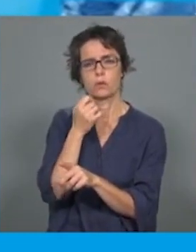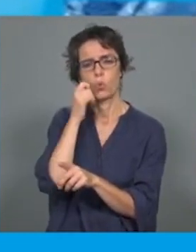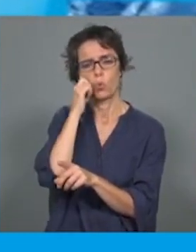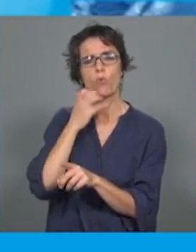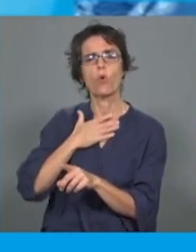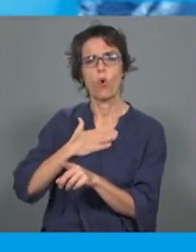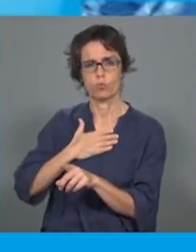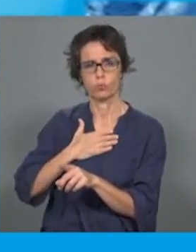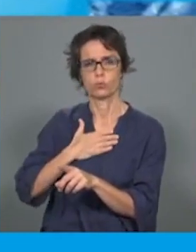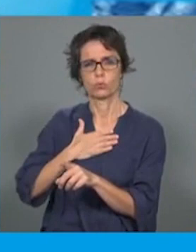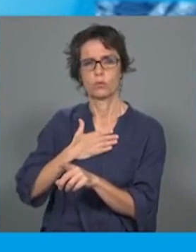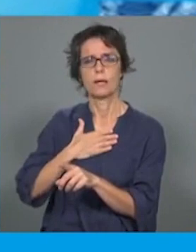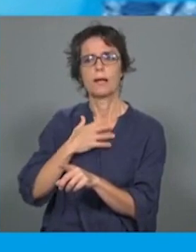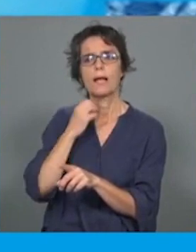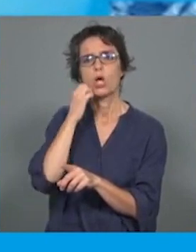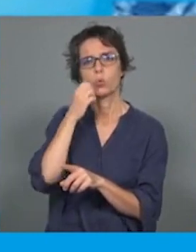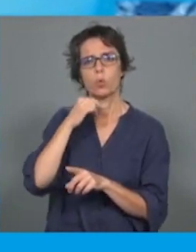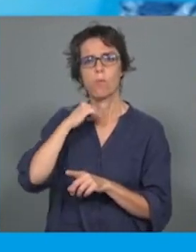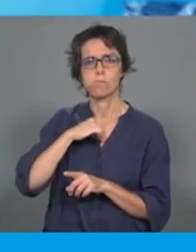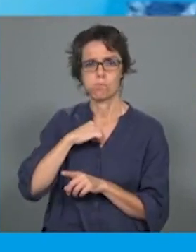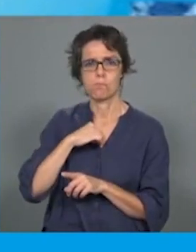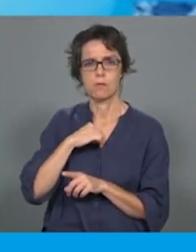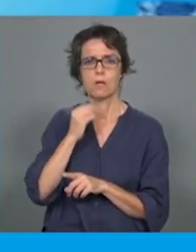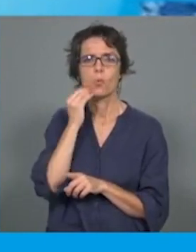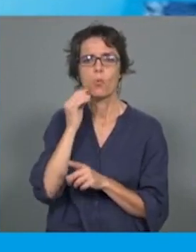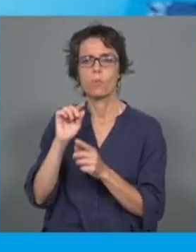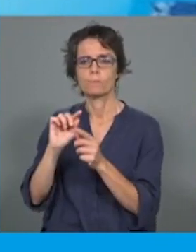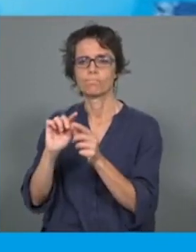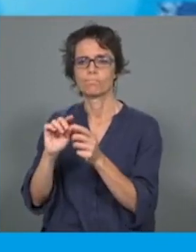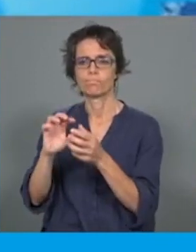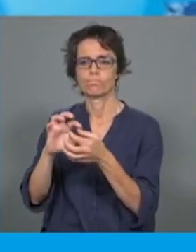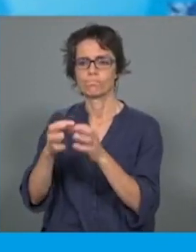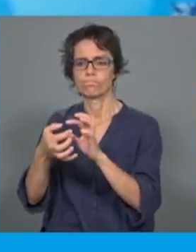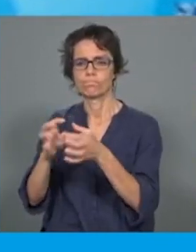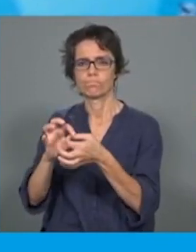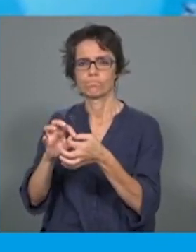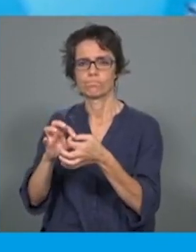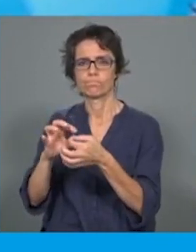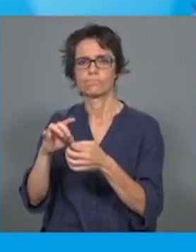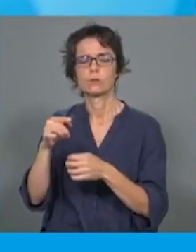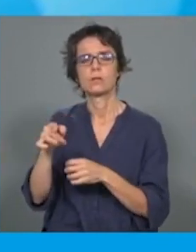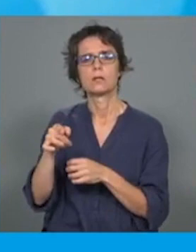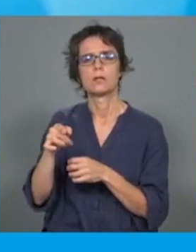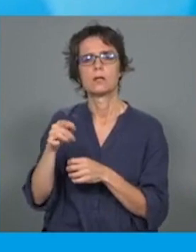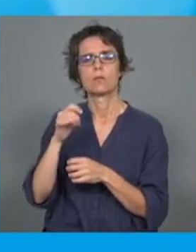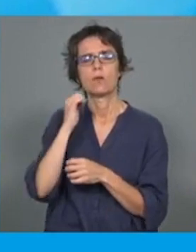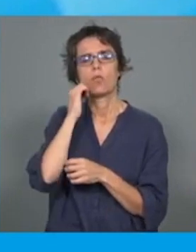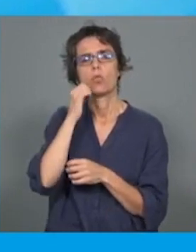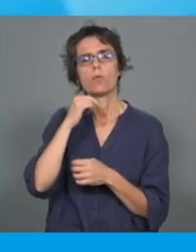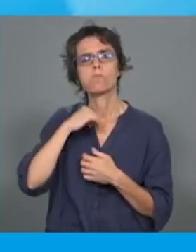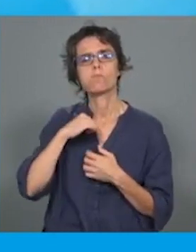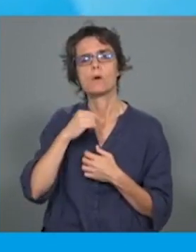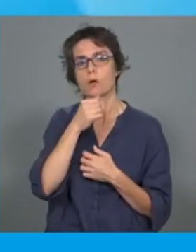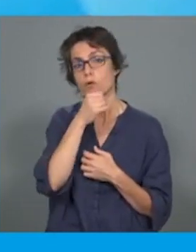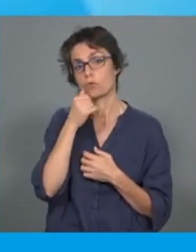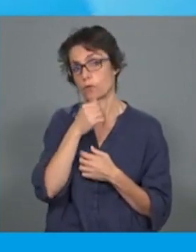corporal para a dor pessoal. E como é que nós podemos articular isto? Quando falo na dor pessoal, na linguagem do professor Serrão, a dor, o